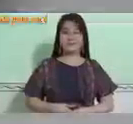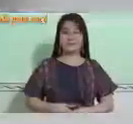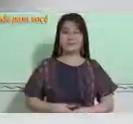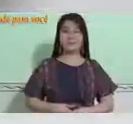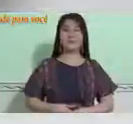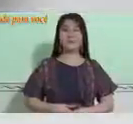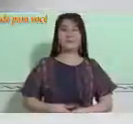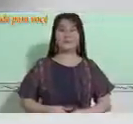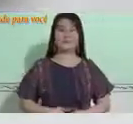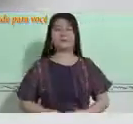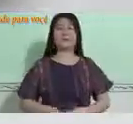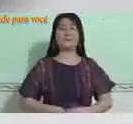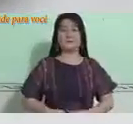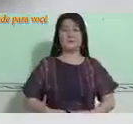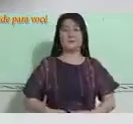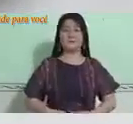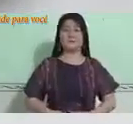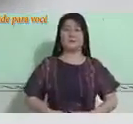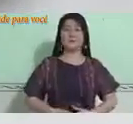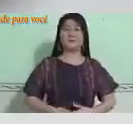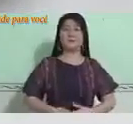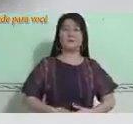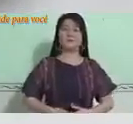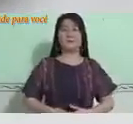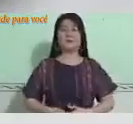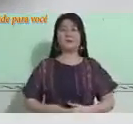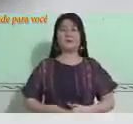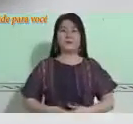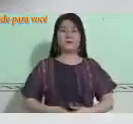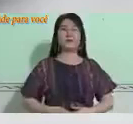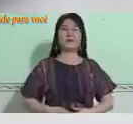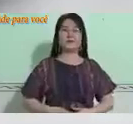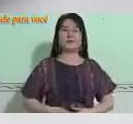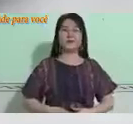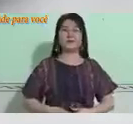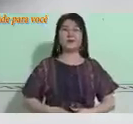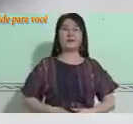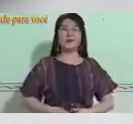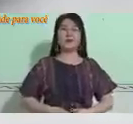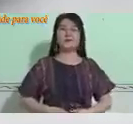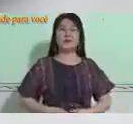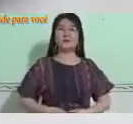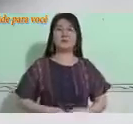Existem ainda os bicos de amamentação queridos e madur provocada pela sucção do bebê.